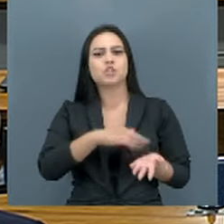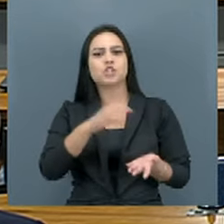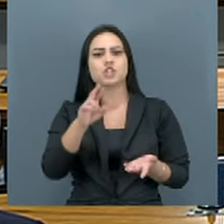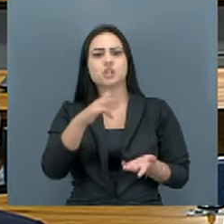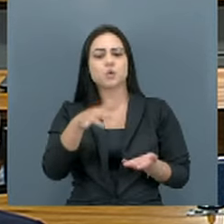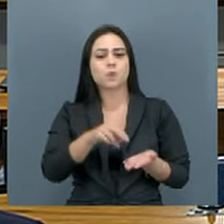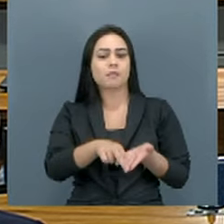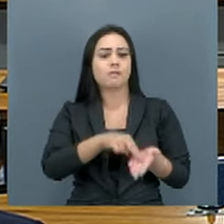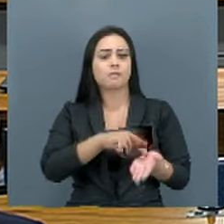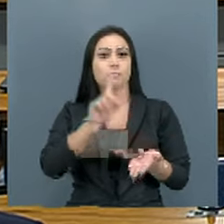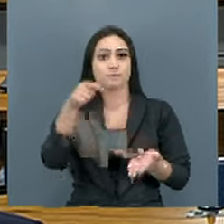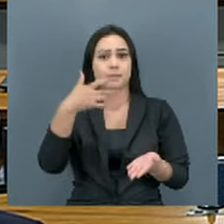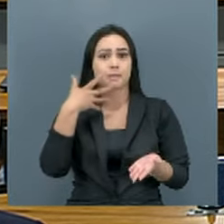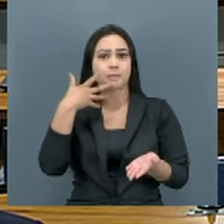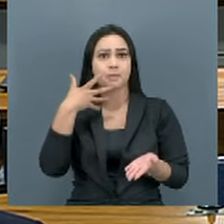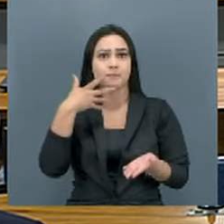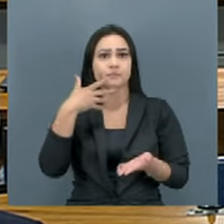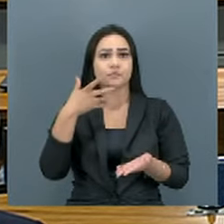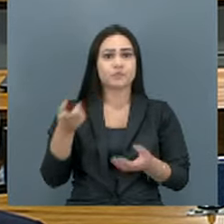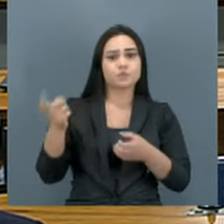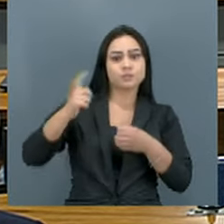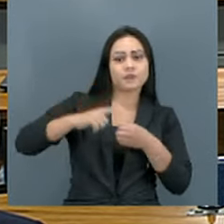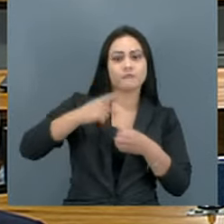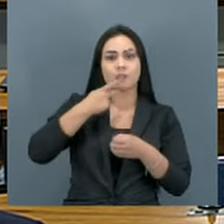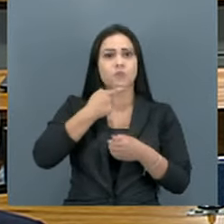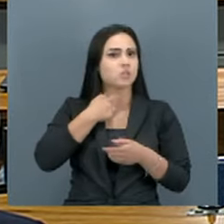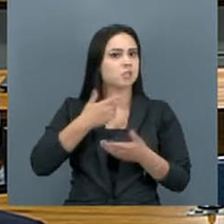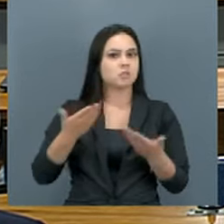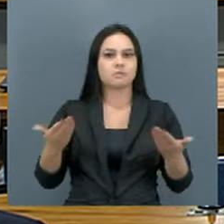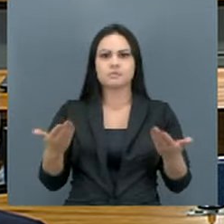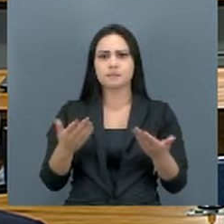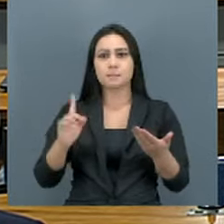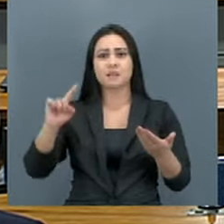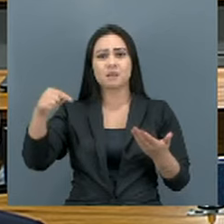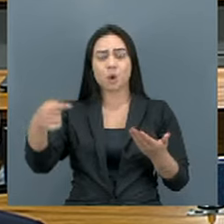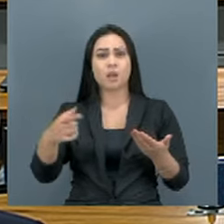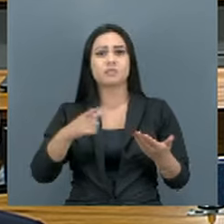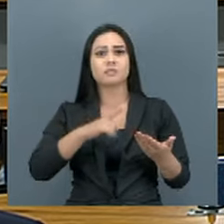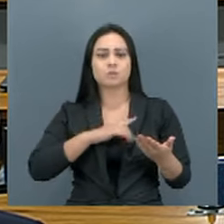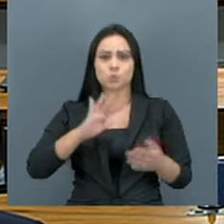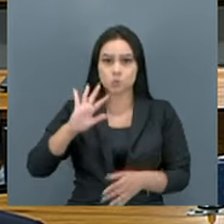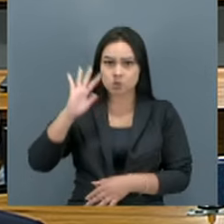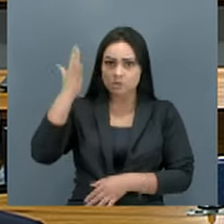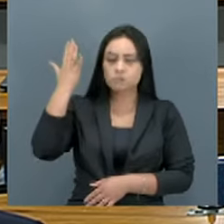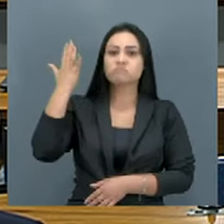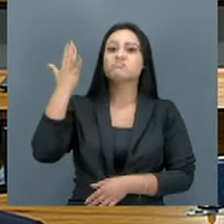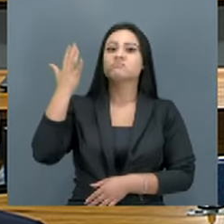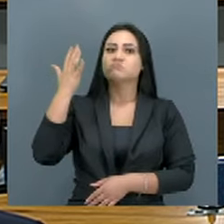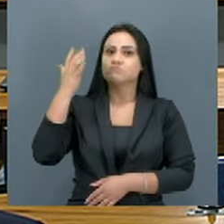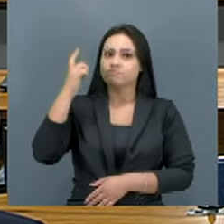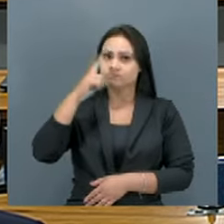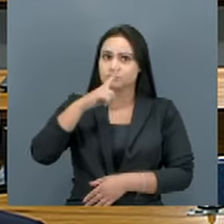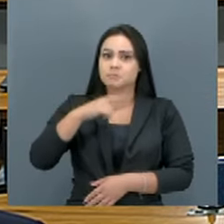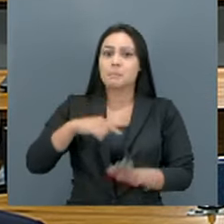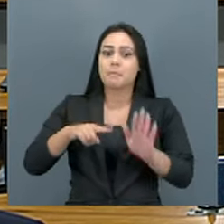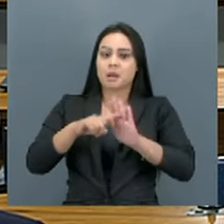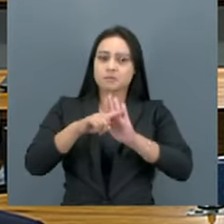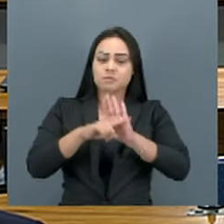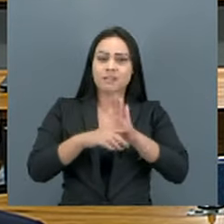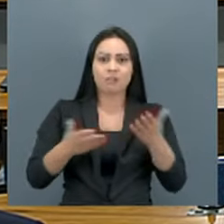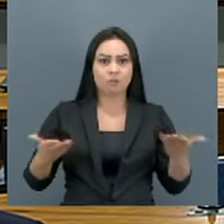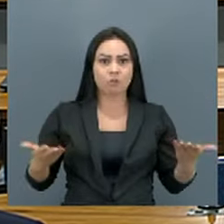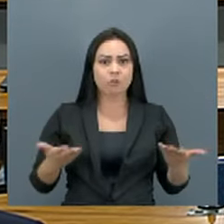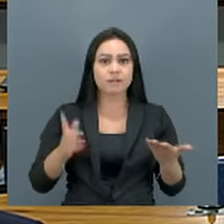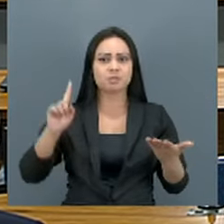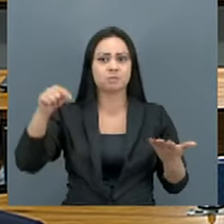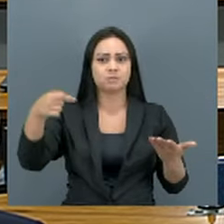próximo depoimento, eles vão voltar a falar quando quiserem, mas o próximo parece que já é uma situação mais, né? Se a gente começa a perguntar agora a ele, se